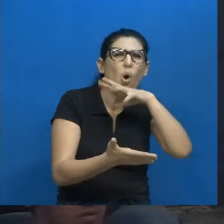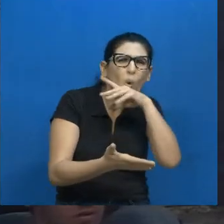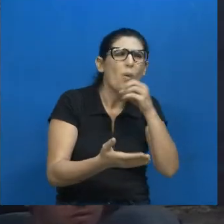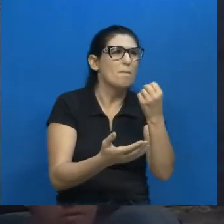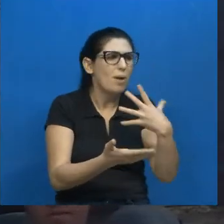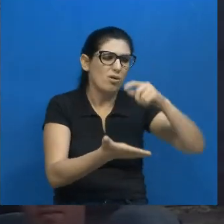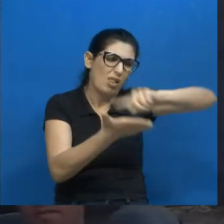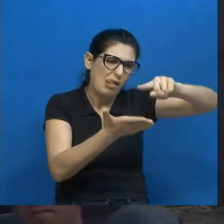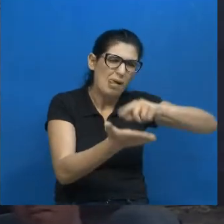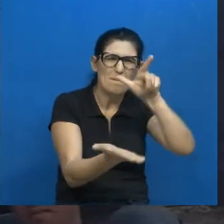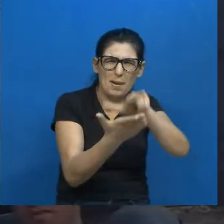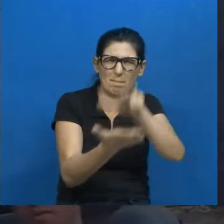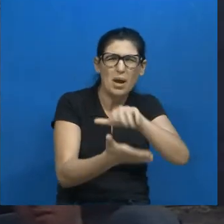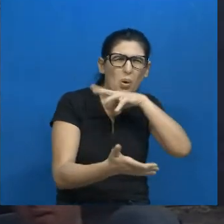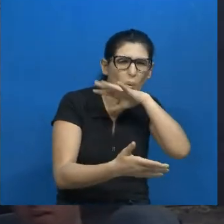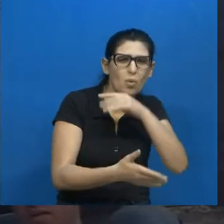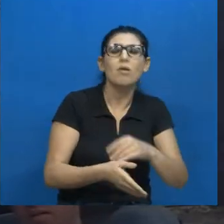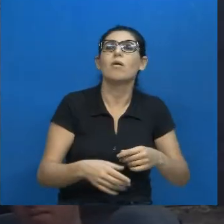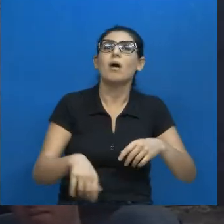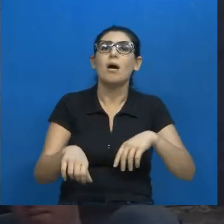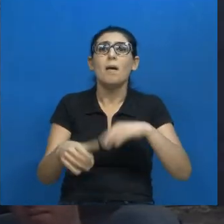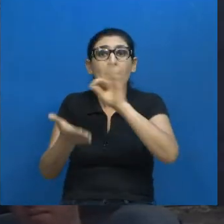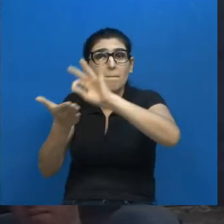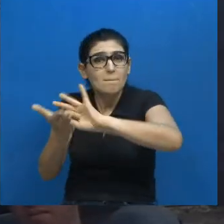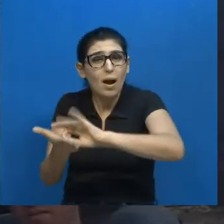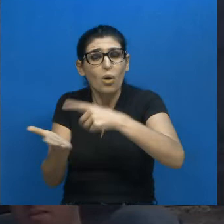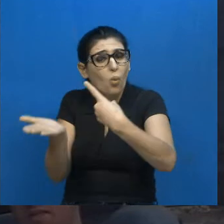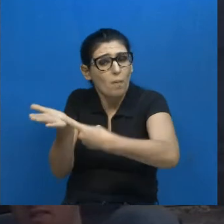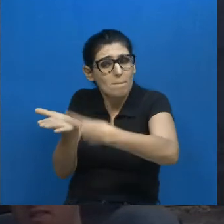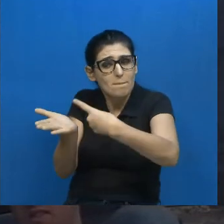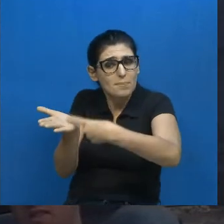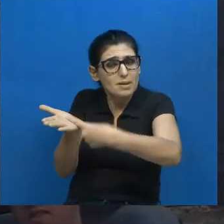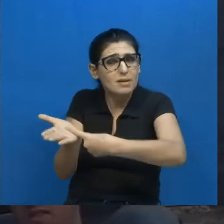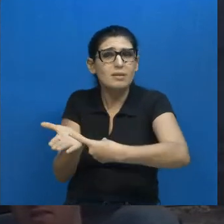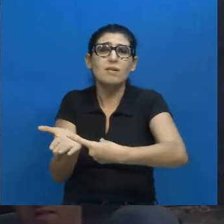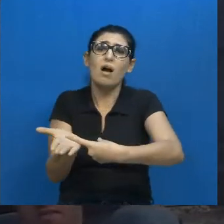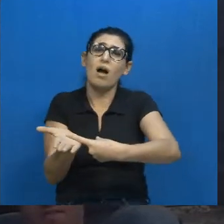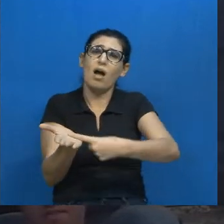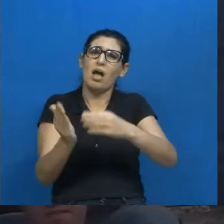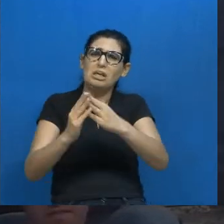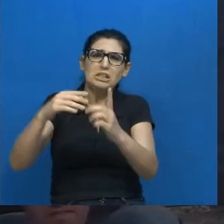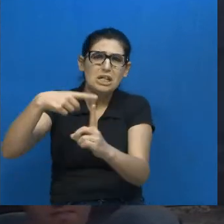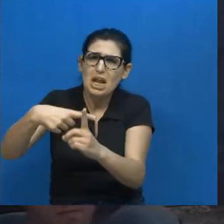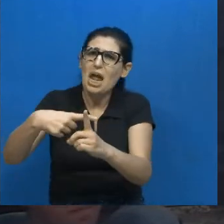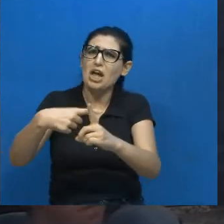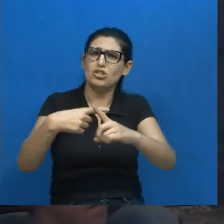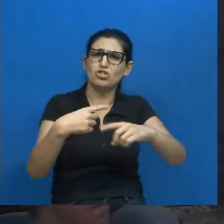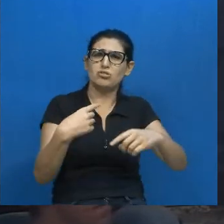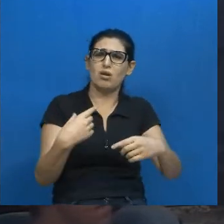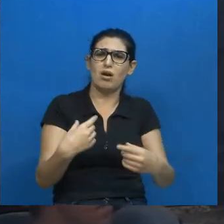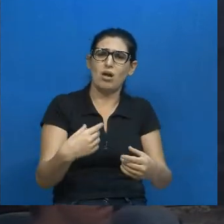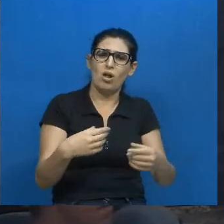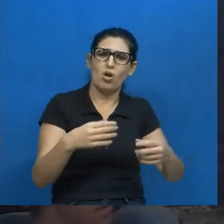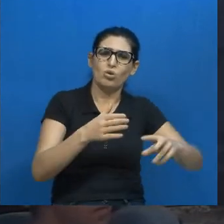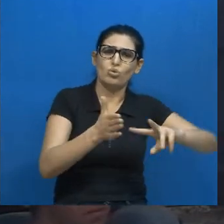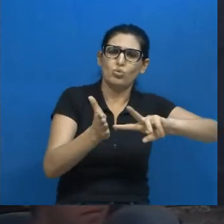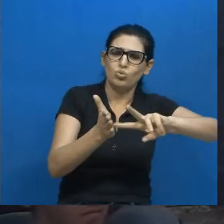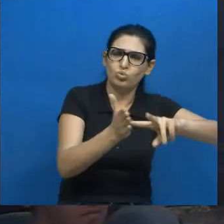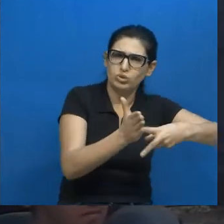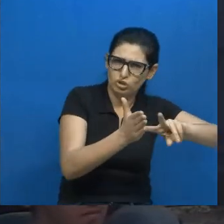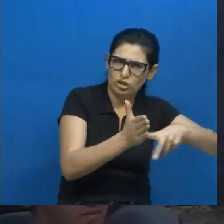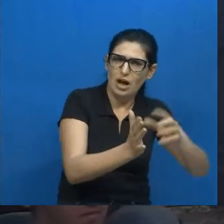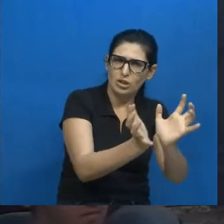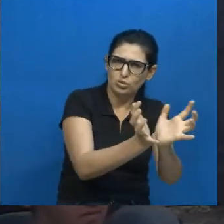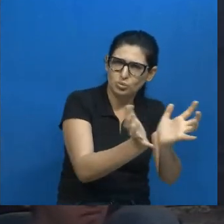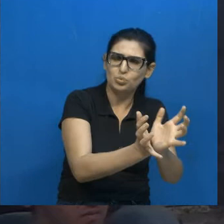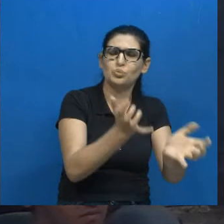Então, marca nas comunidades, pode ser um sindicato, pode ser uma igreja, pode ser uma praça, vai até o povo, porque o povo